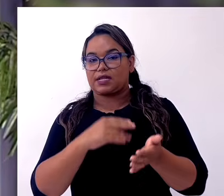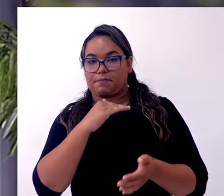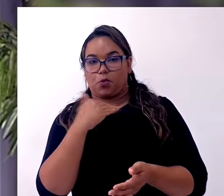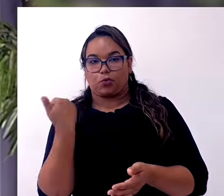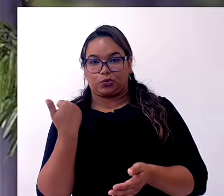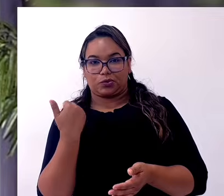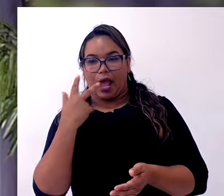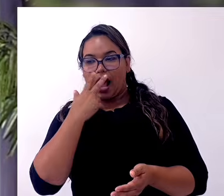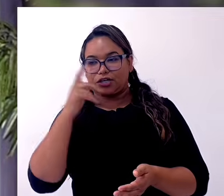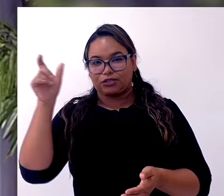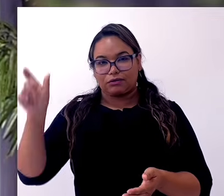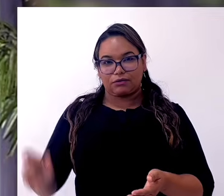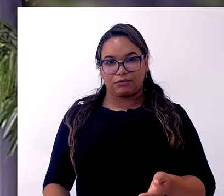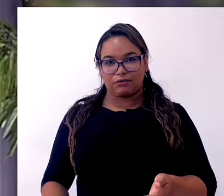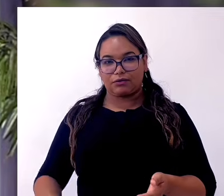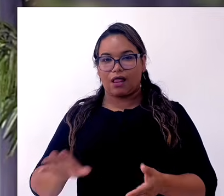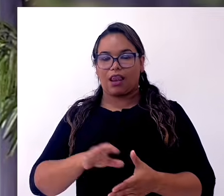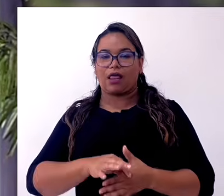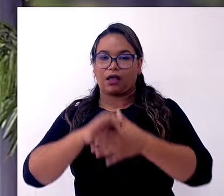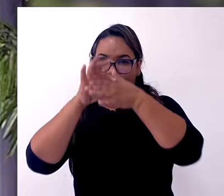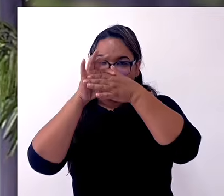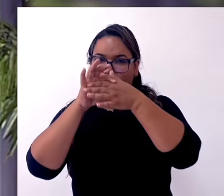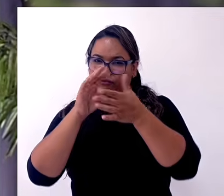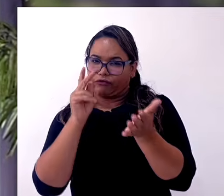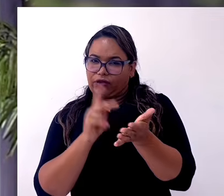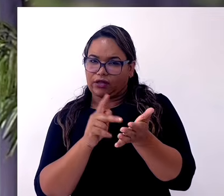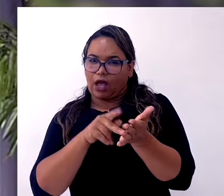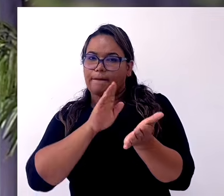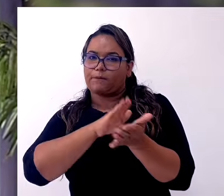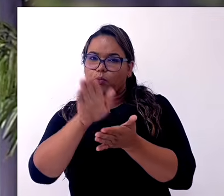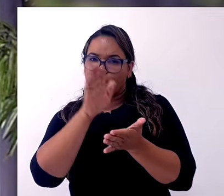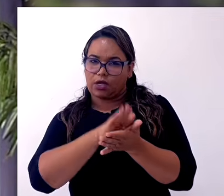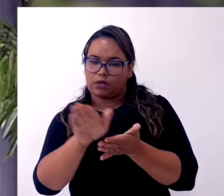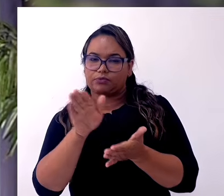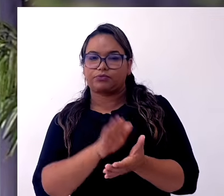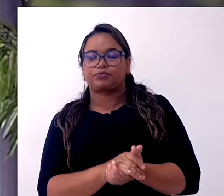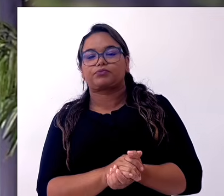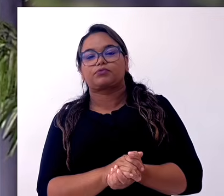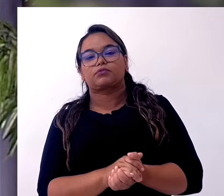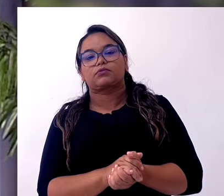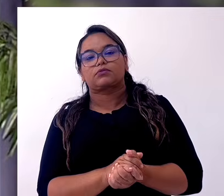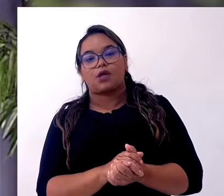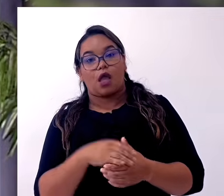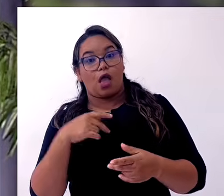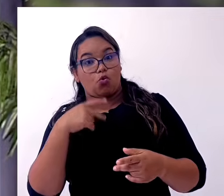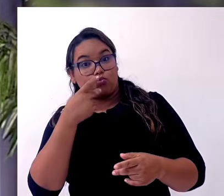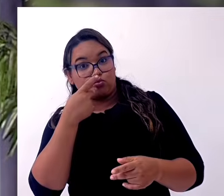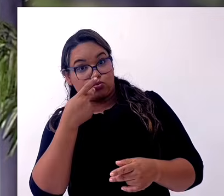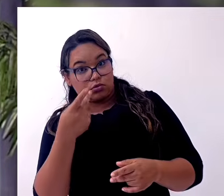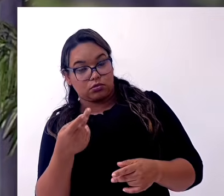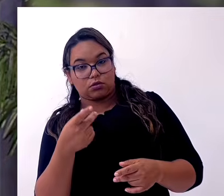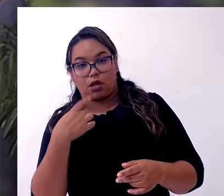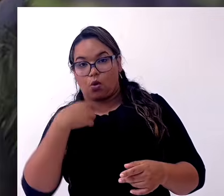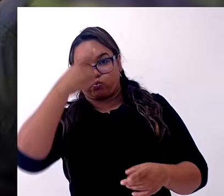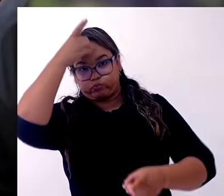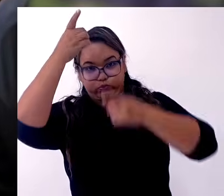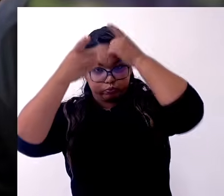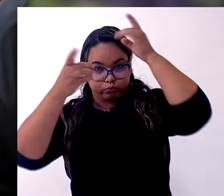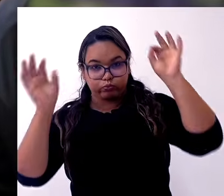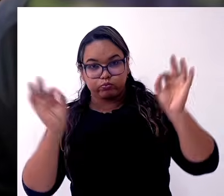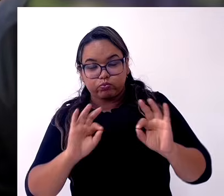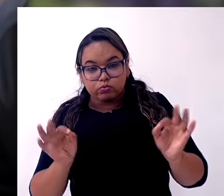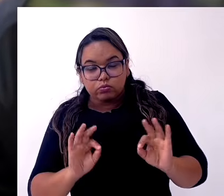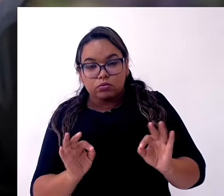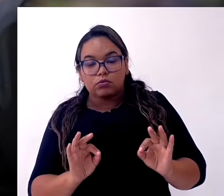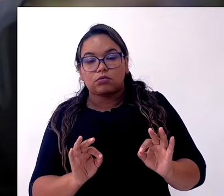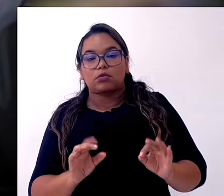Foi por isso que eles conseguiram seus documentos. Agora, que terrorista deixaria os documentos para trás? Esta é uma questão.